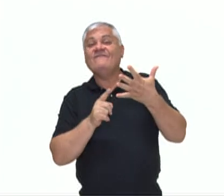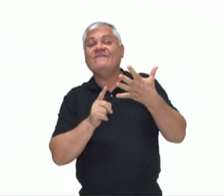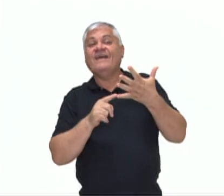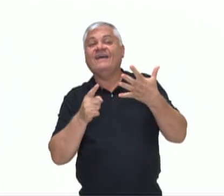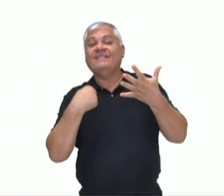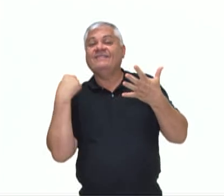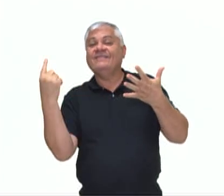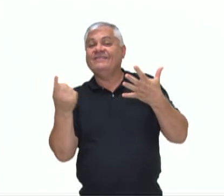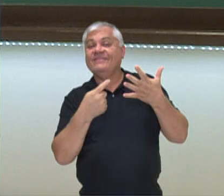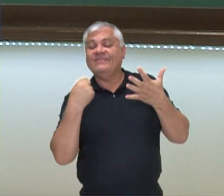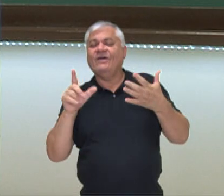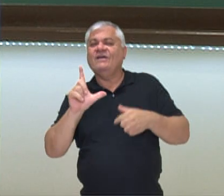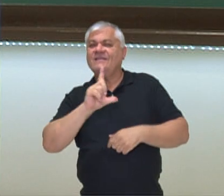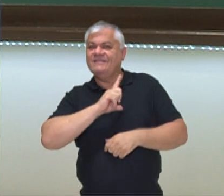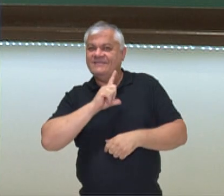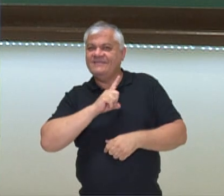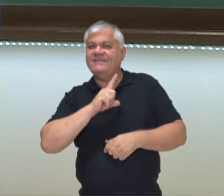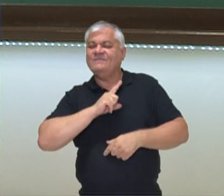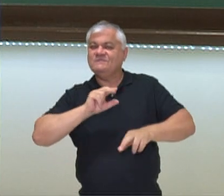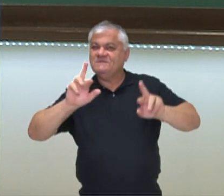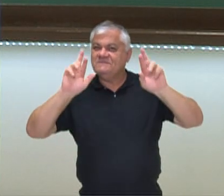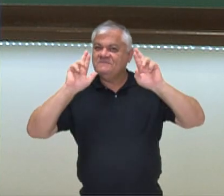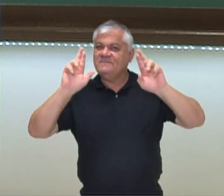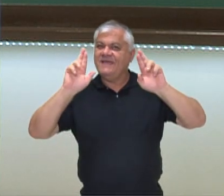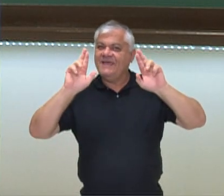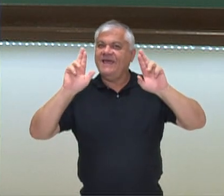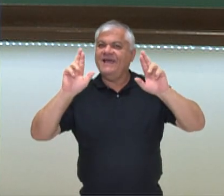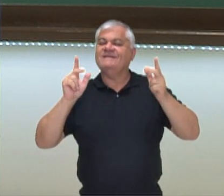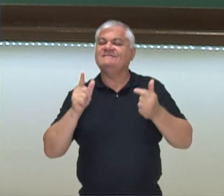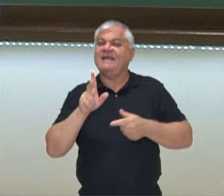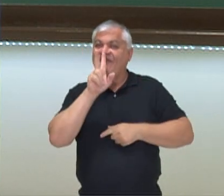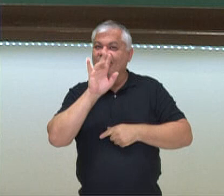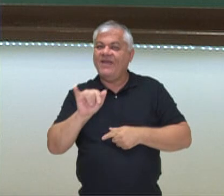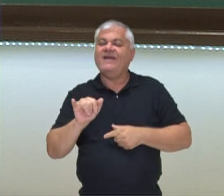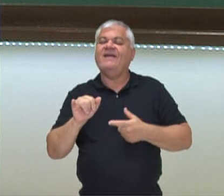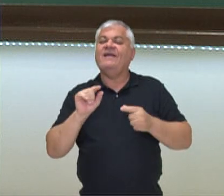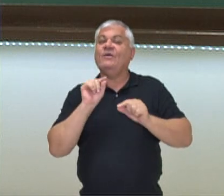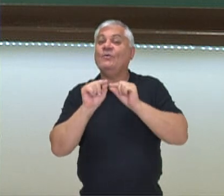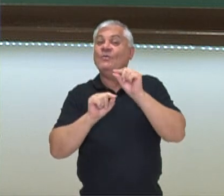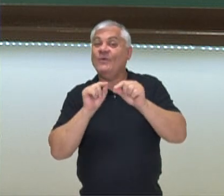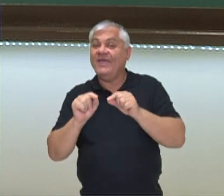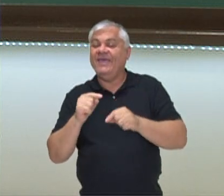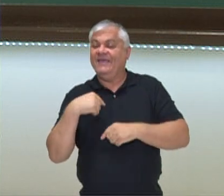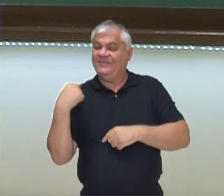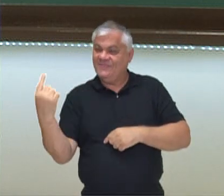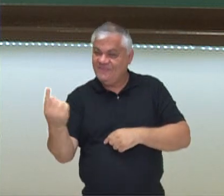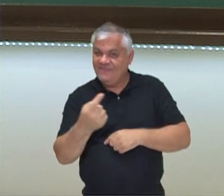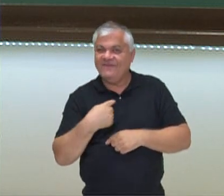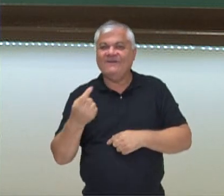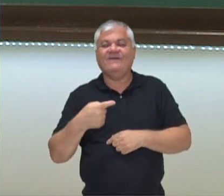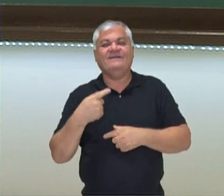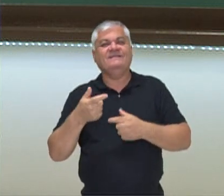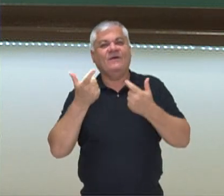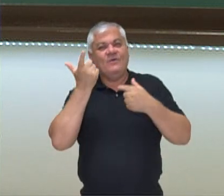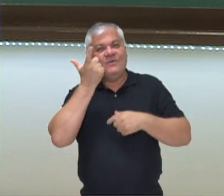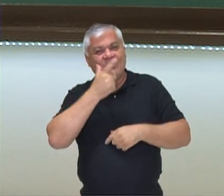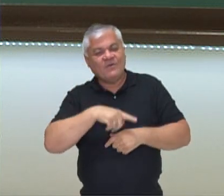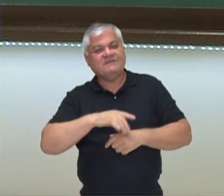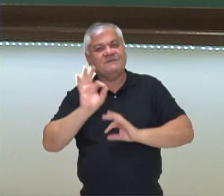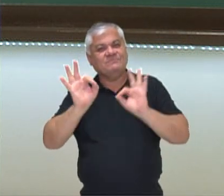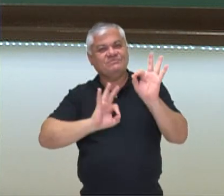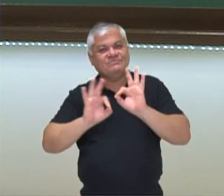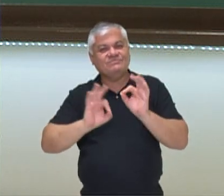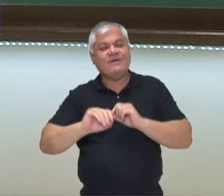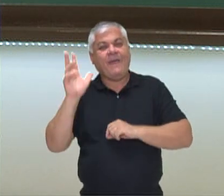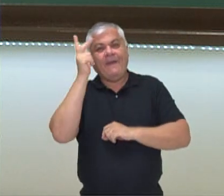nós temos esperança de que, nós esperamos que. E assim você consegue atrair